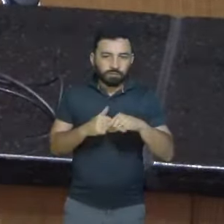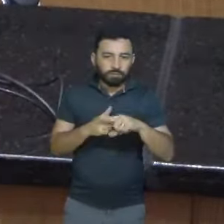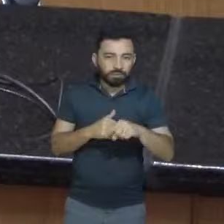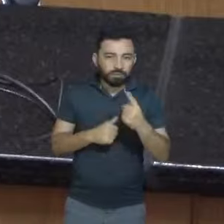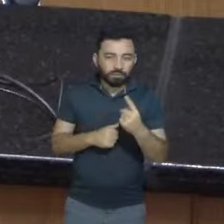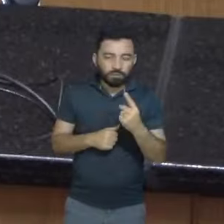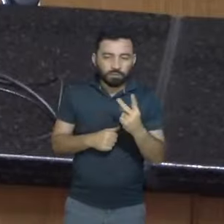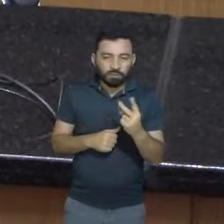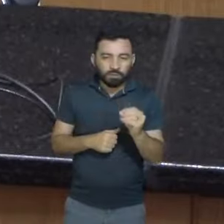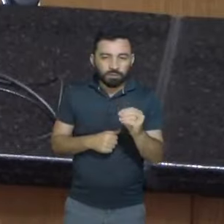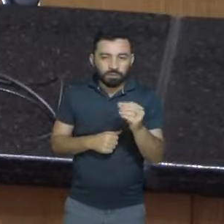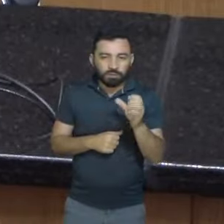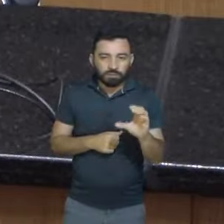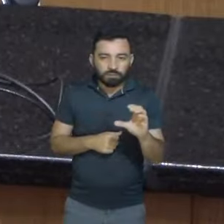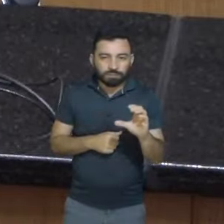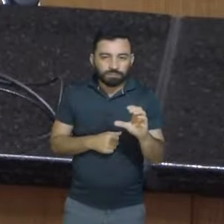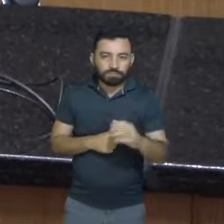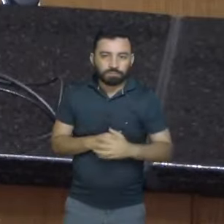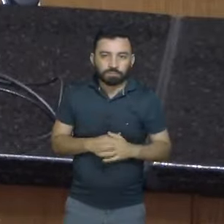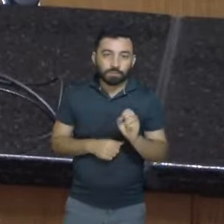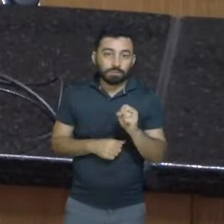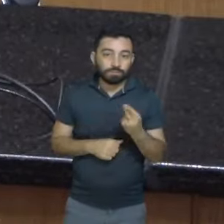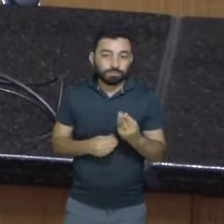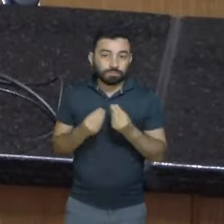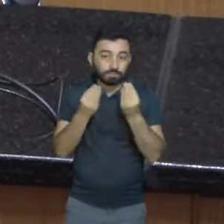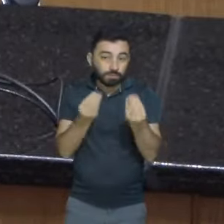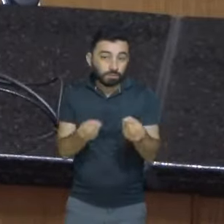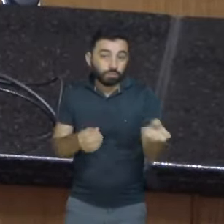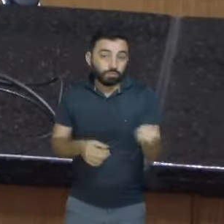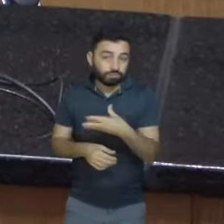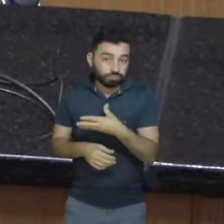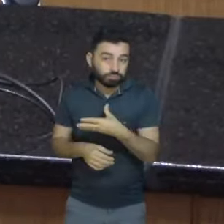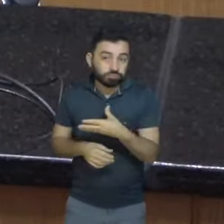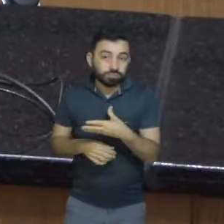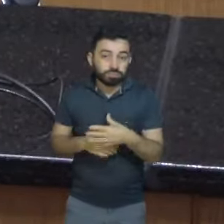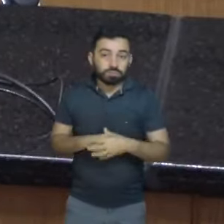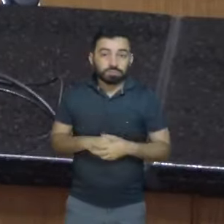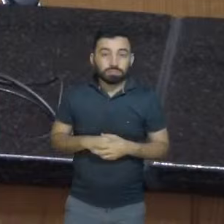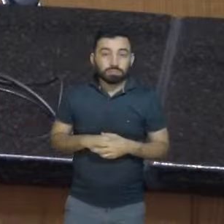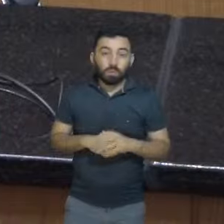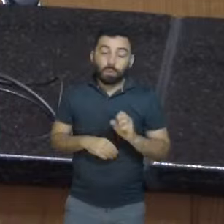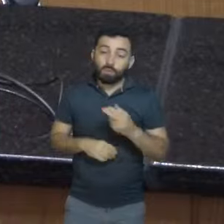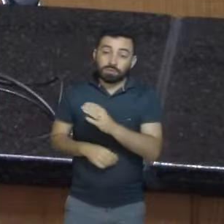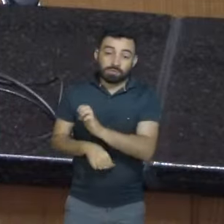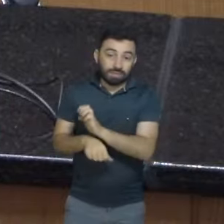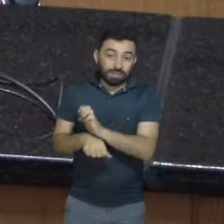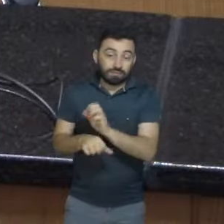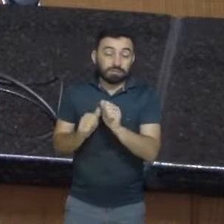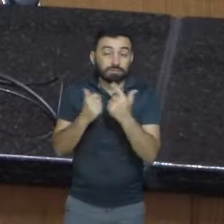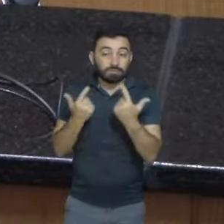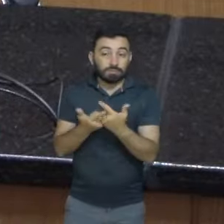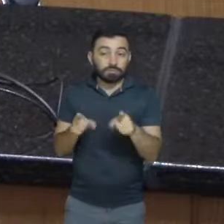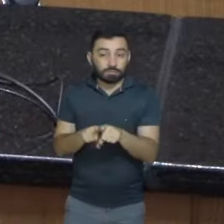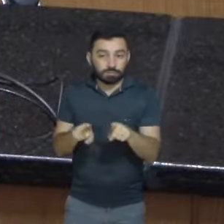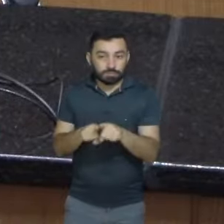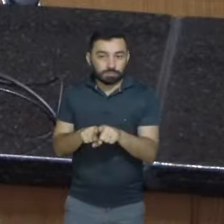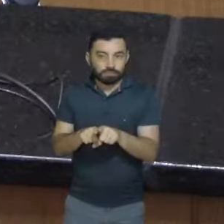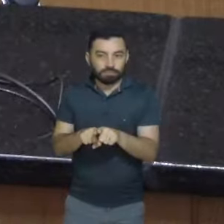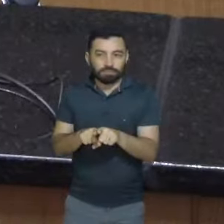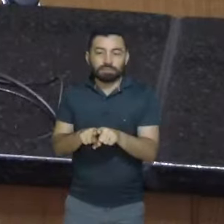126 da Constituição, ou então dando nova redação. Mas como o Estado e a Assembleia Legislativa entraram com